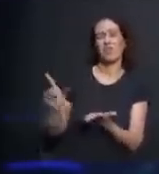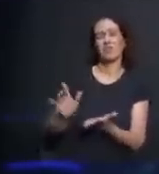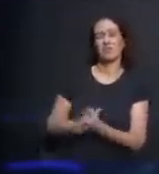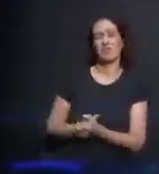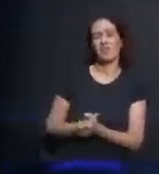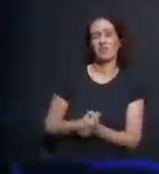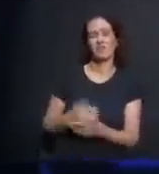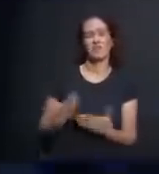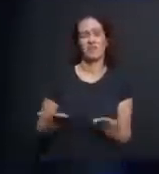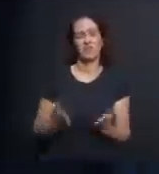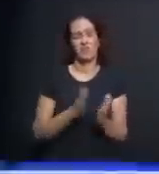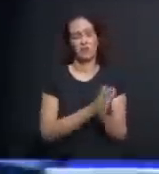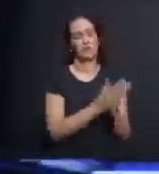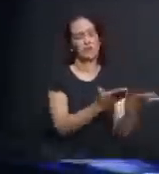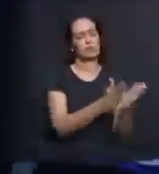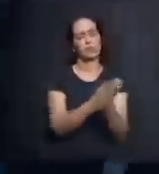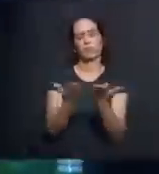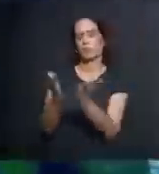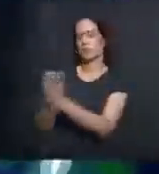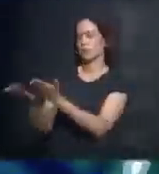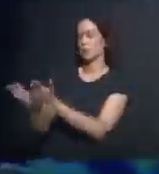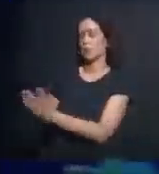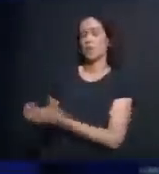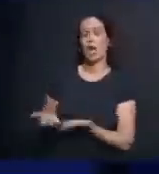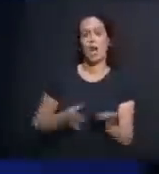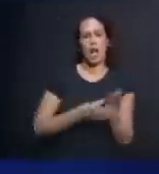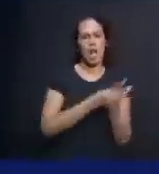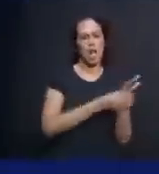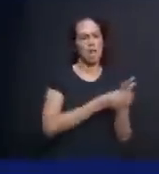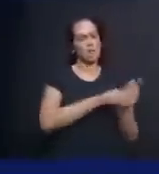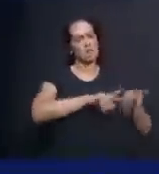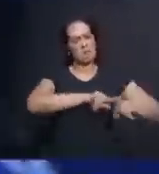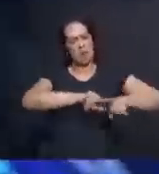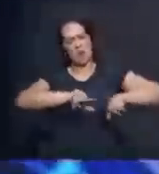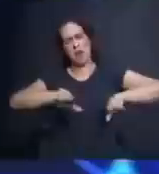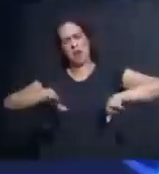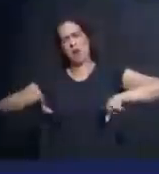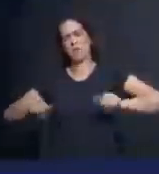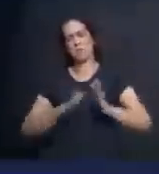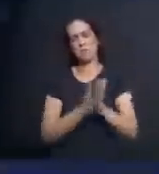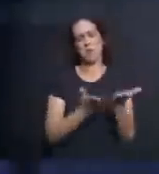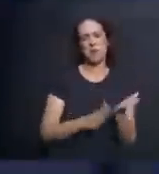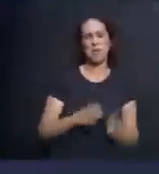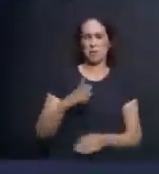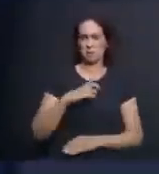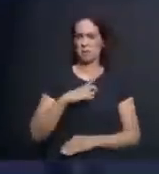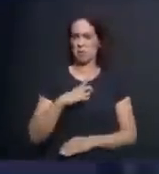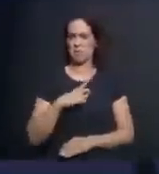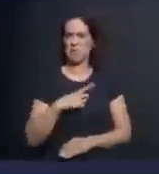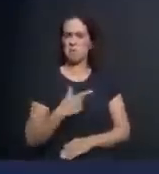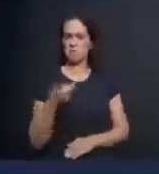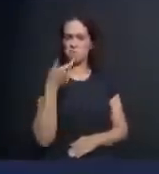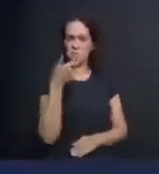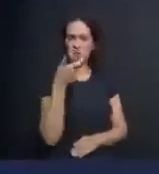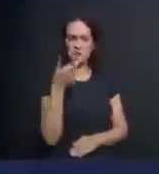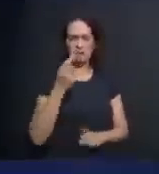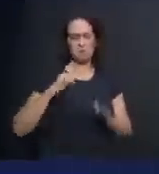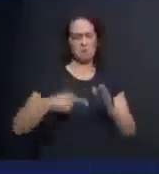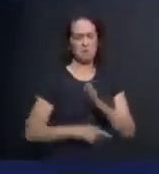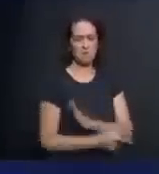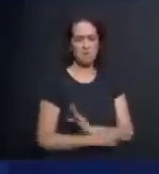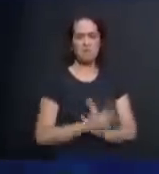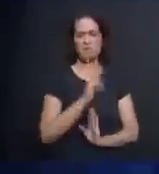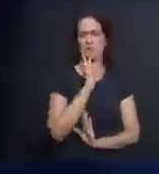10 léxico aberto, concordância bíblica, e aí você viu o significado da palavra profunda no hebraico, aí a pessoa fala